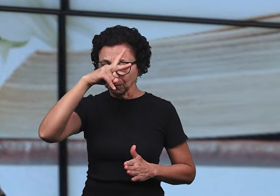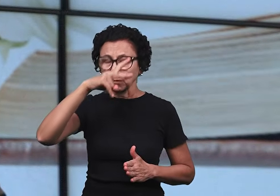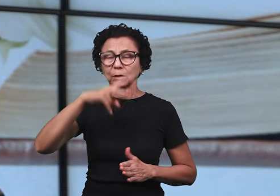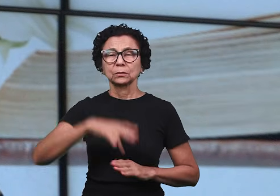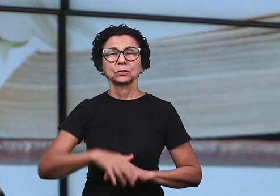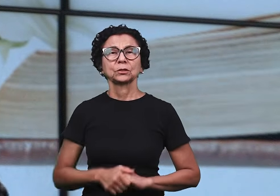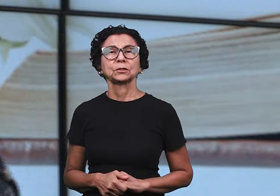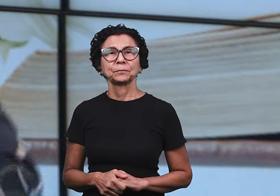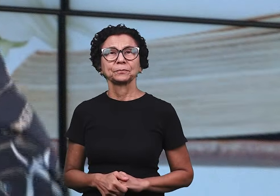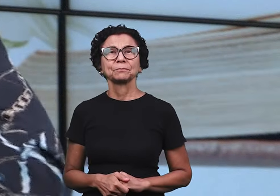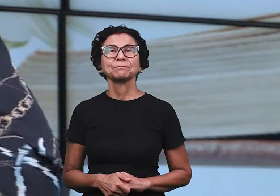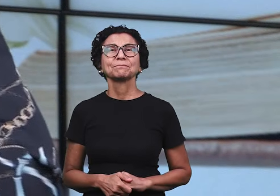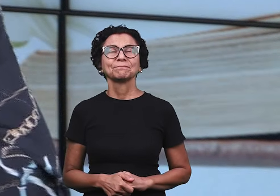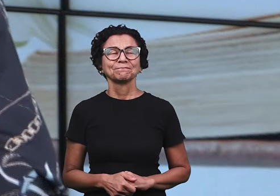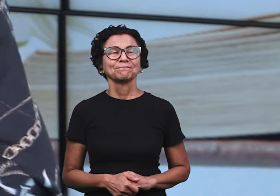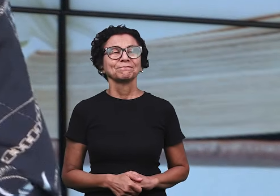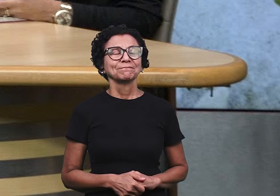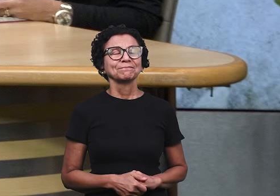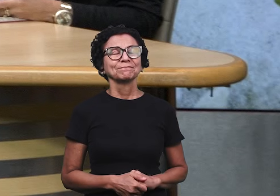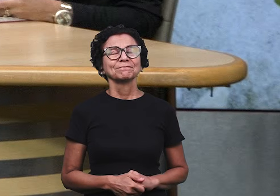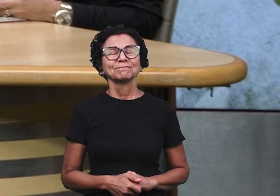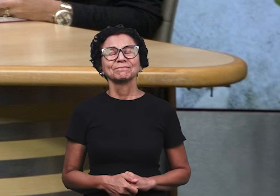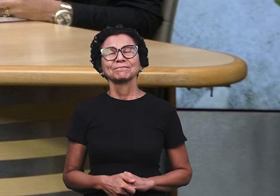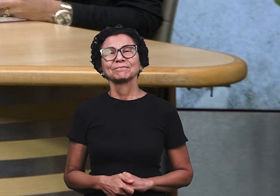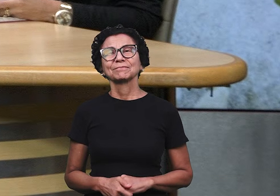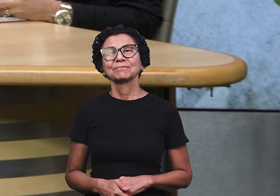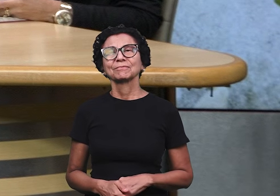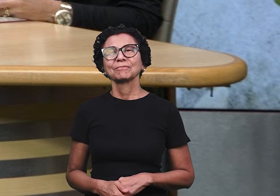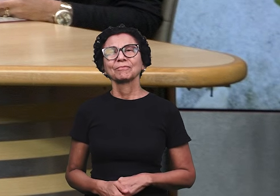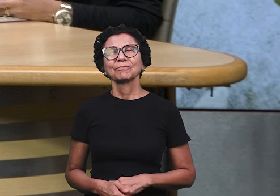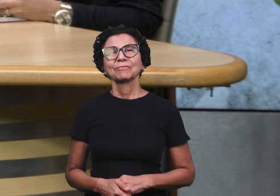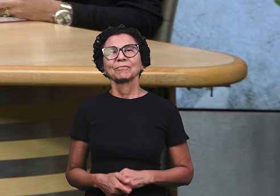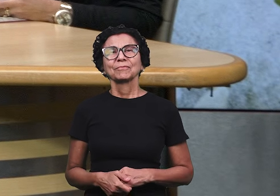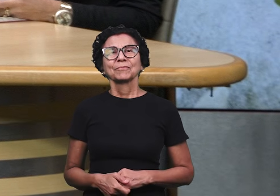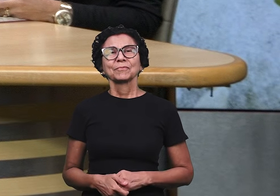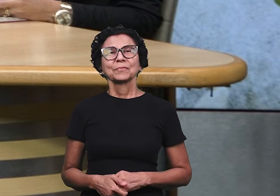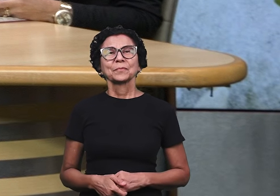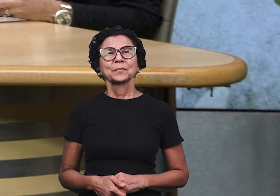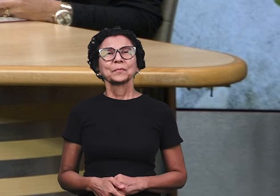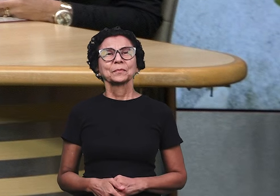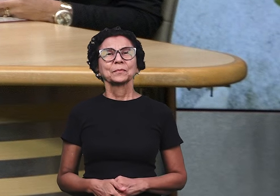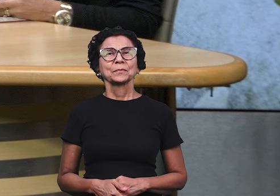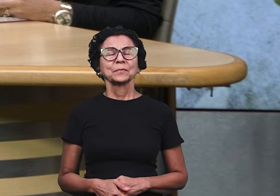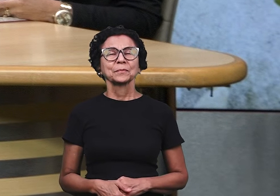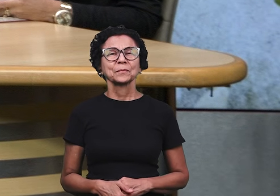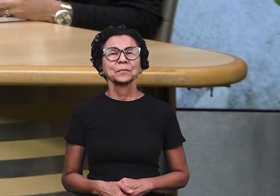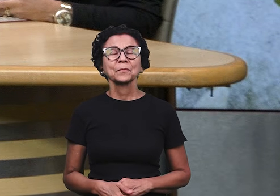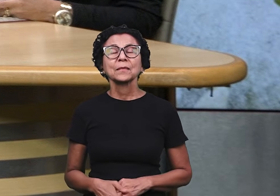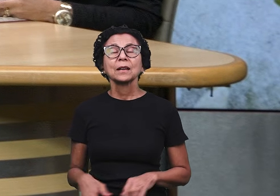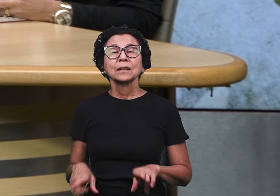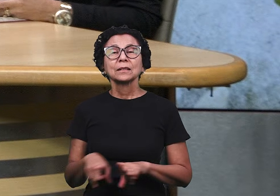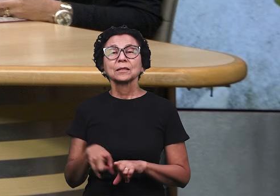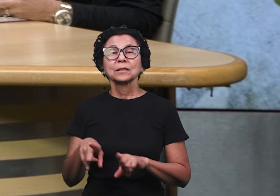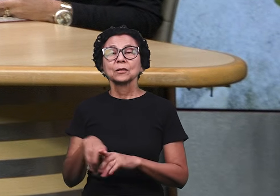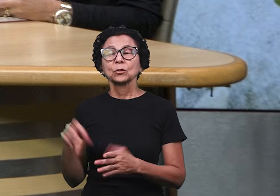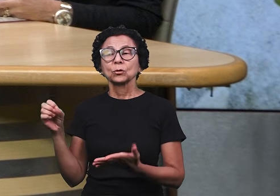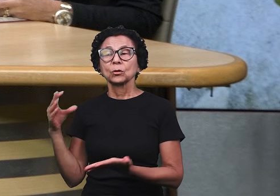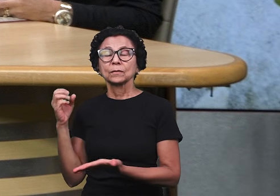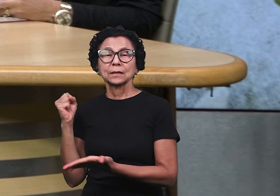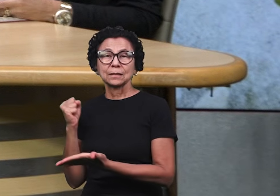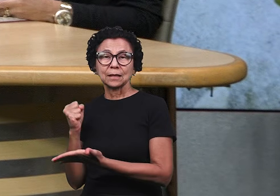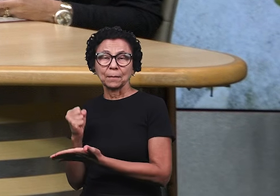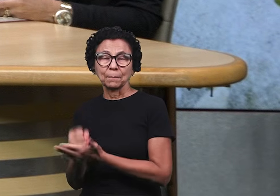em adoração ao Senhor. Muito bom. E tem também eu achei tão bonito, André e Cris, o sentido lá no Novo